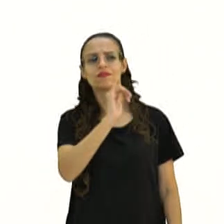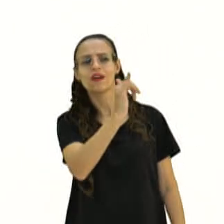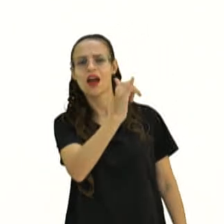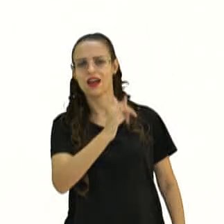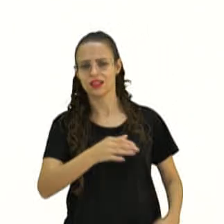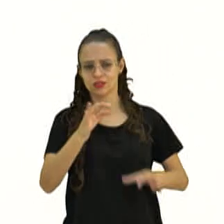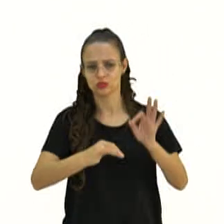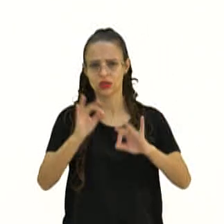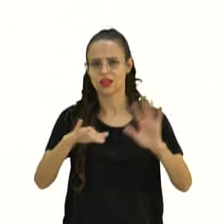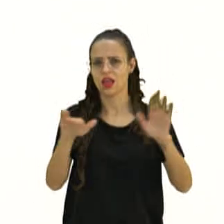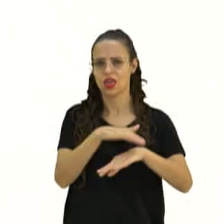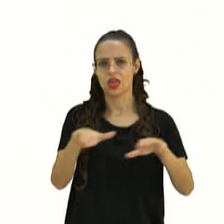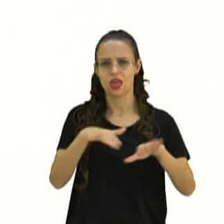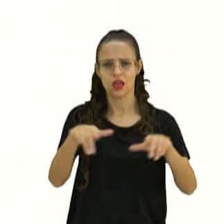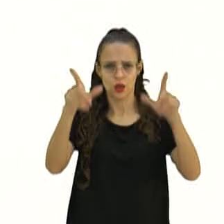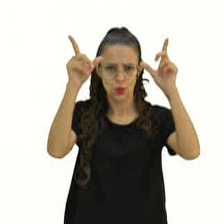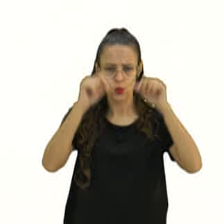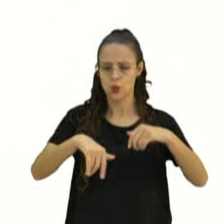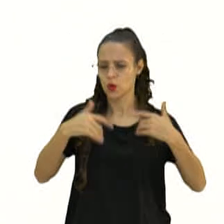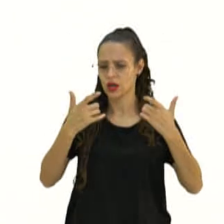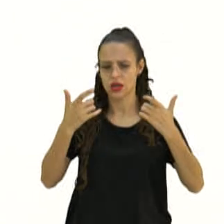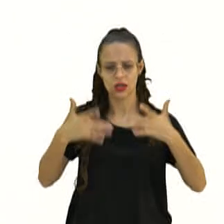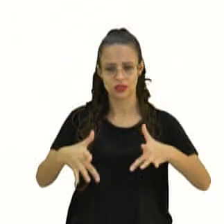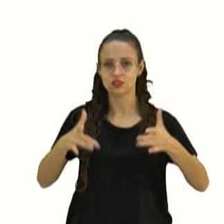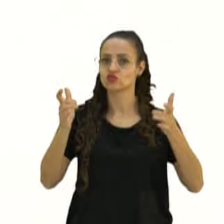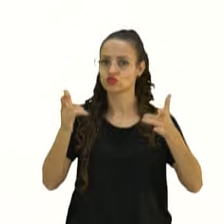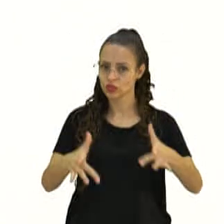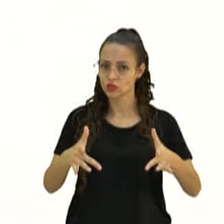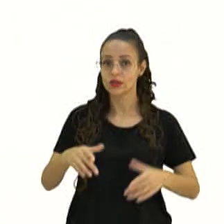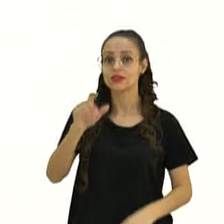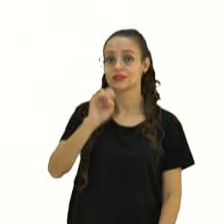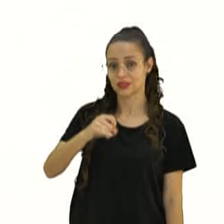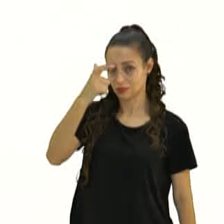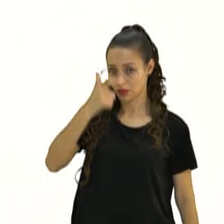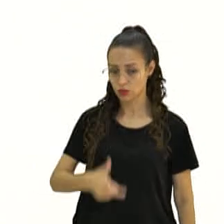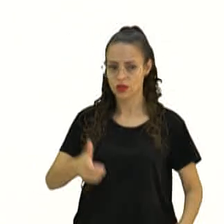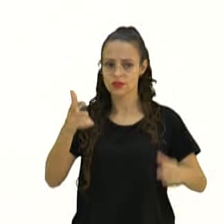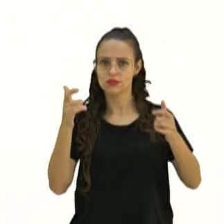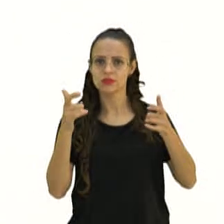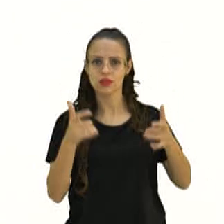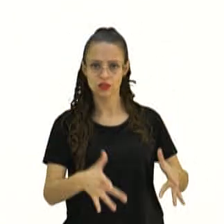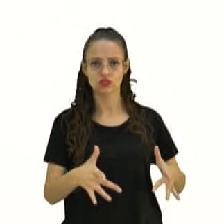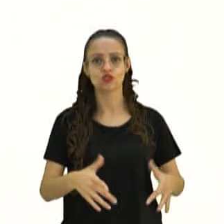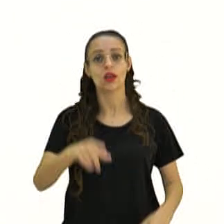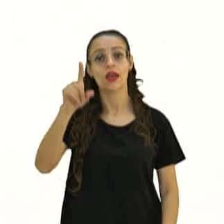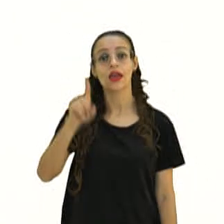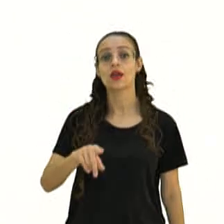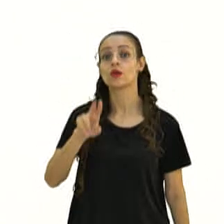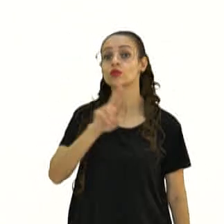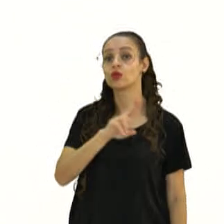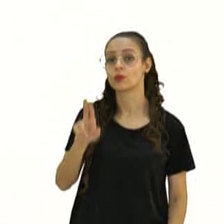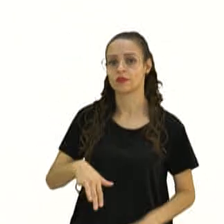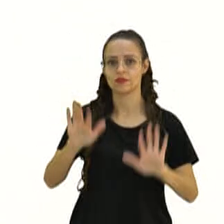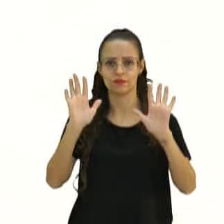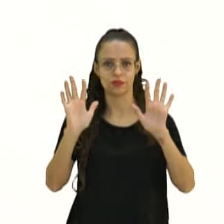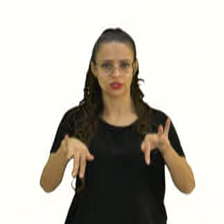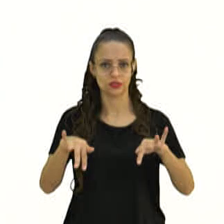árbitro que ele tá desistindo, né, então faz essa desistência de qualquer maneira, né, é chamada de